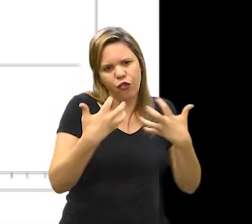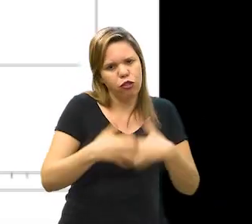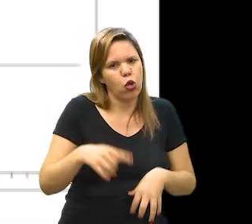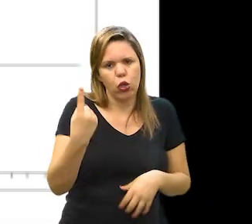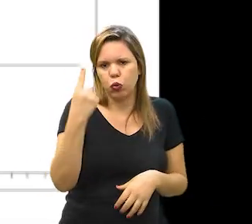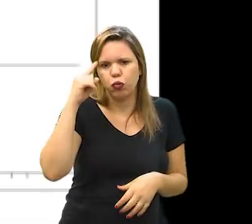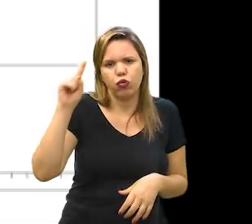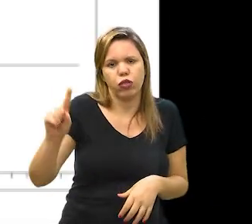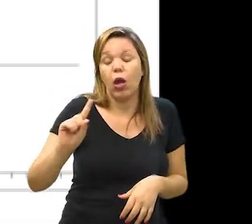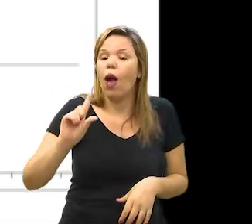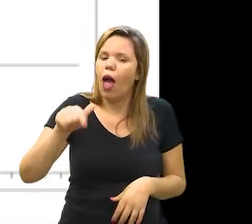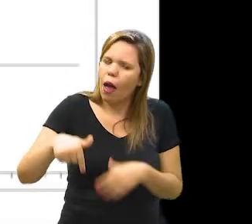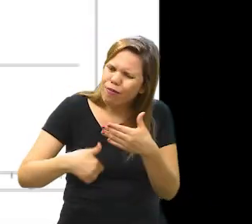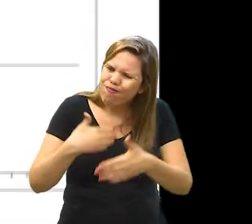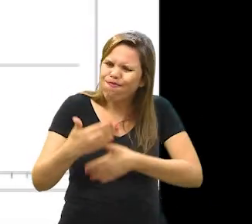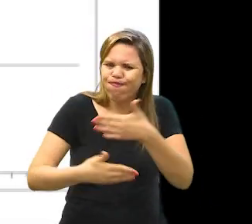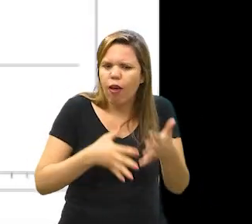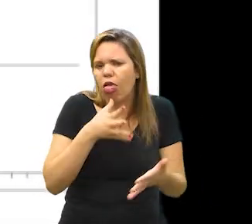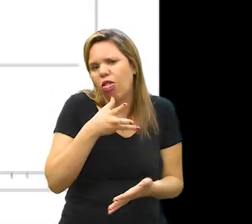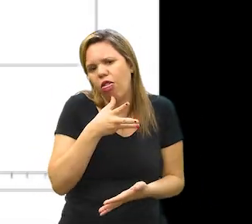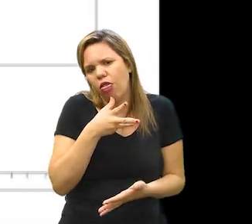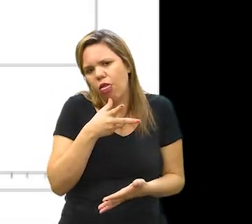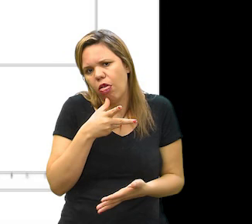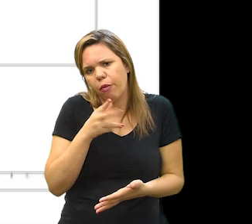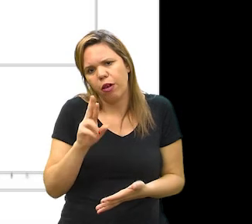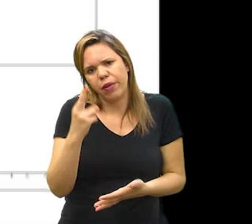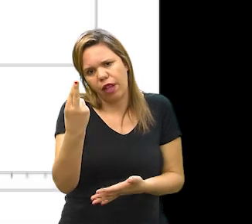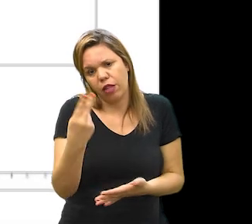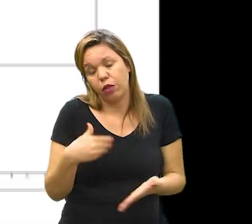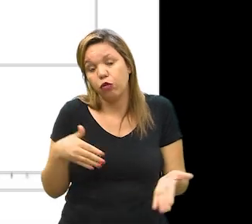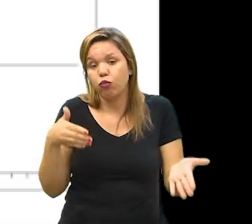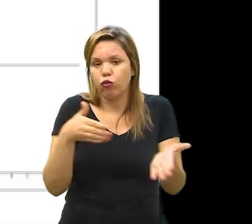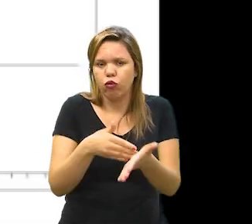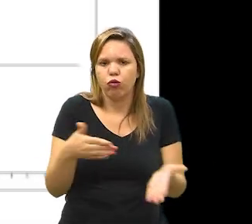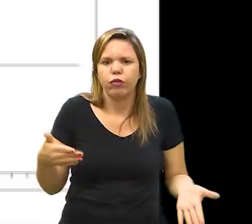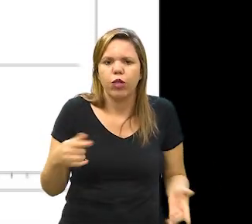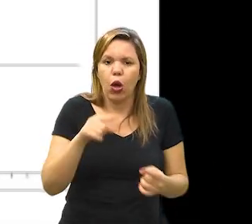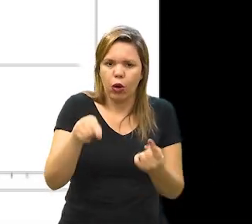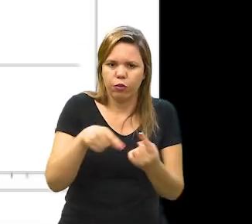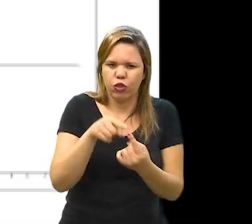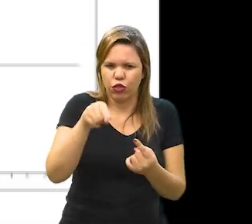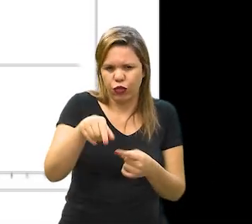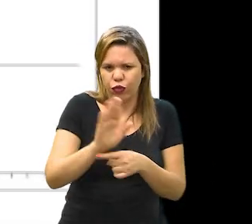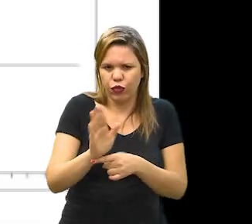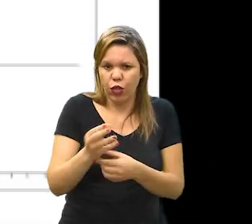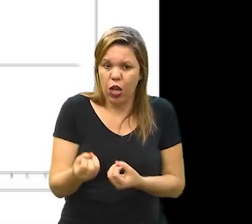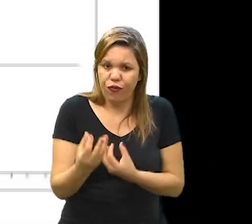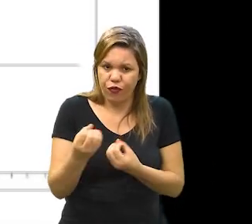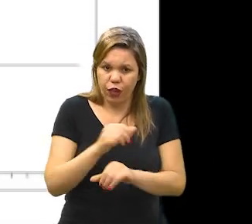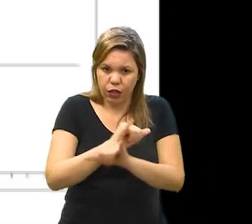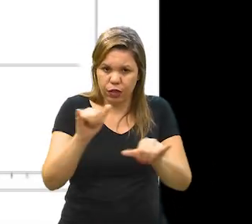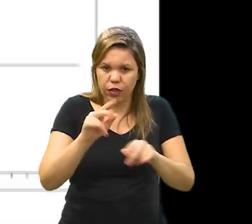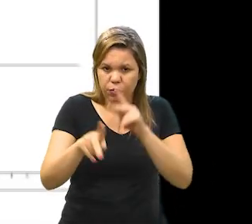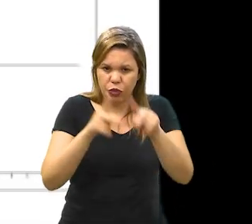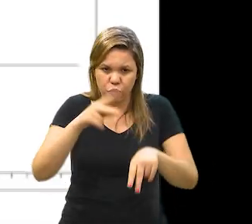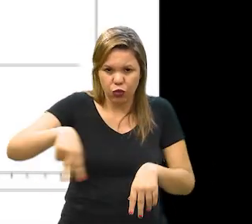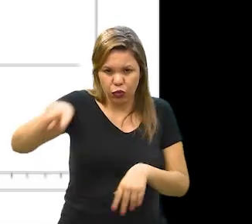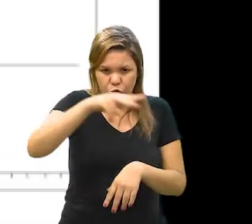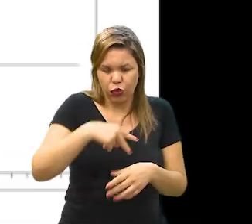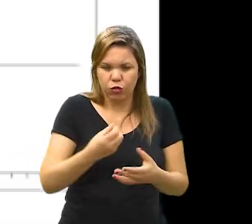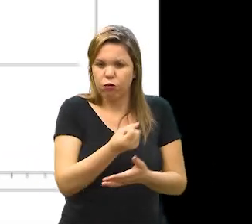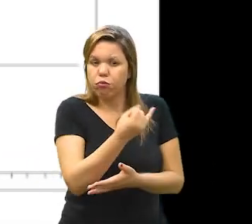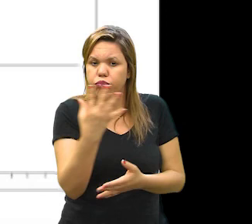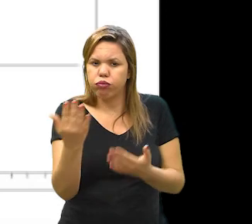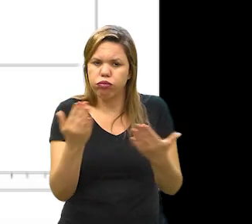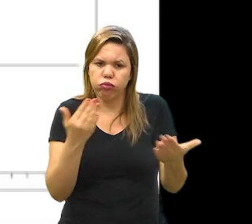um dia. É um processo e leva tempo. E por último, o objetivo do vídeo é informar e dar um olhar através dos